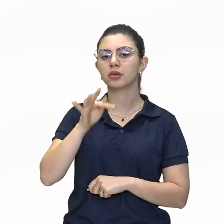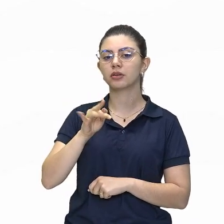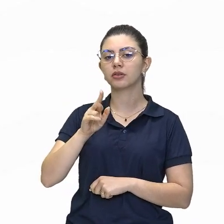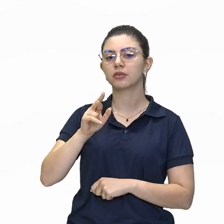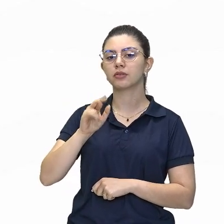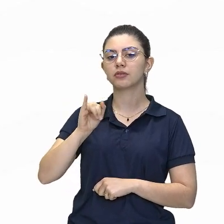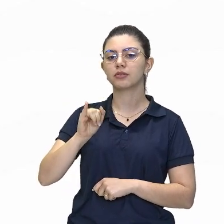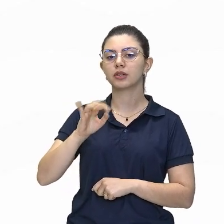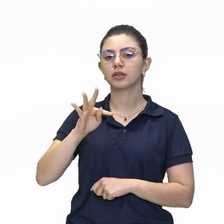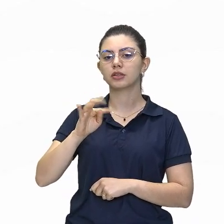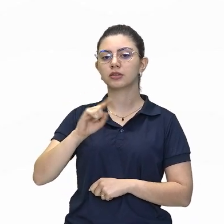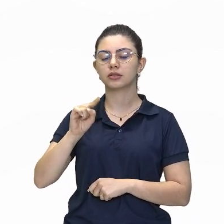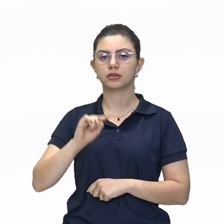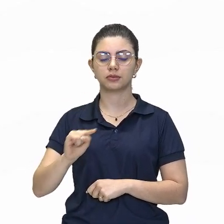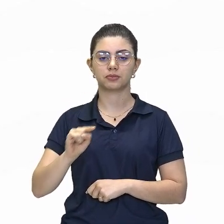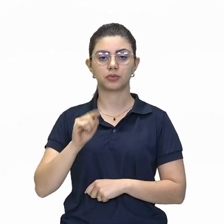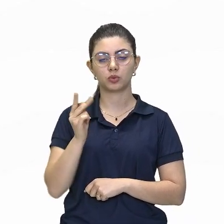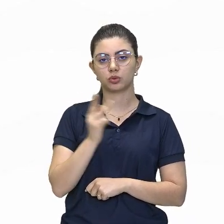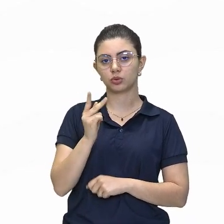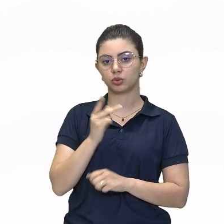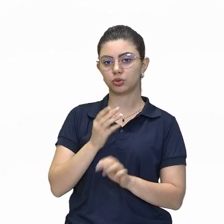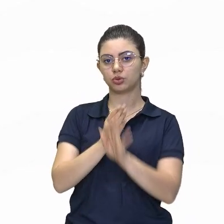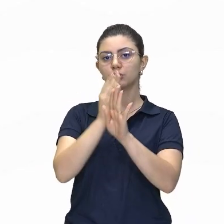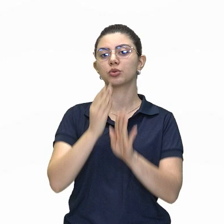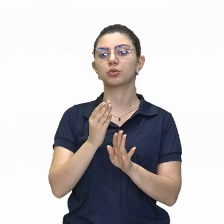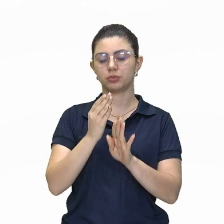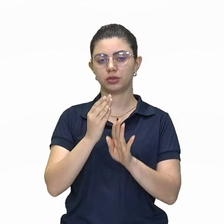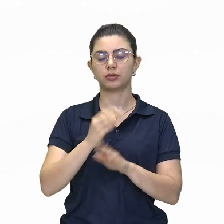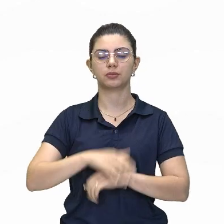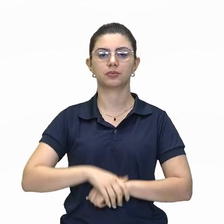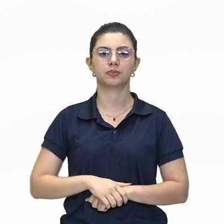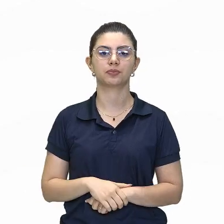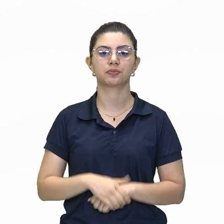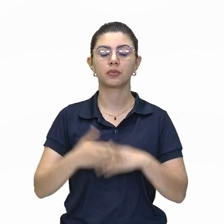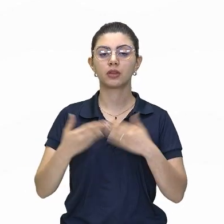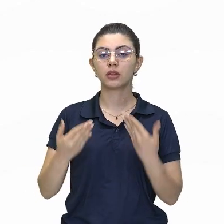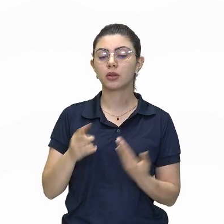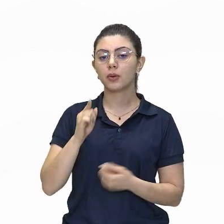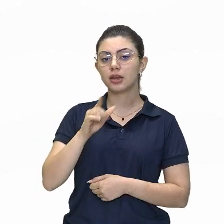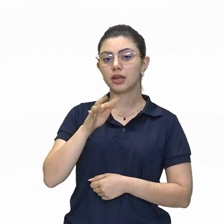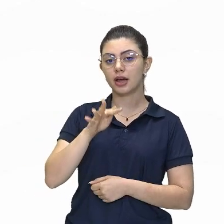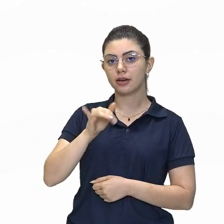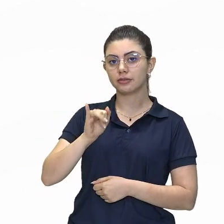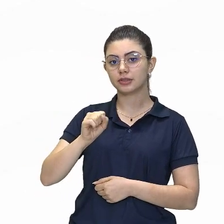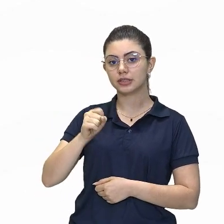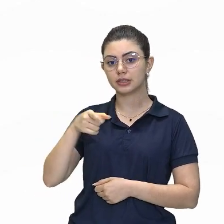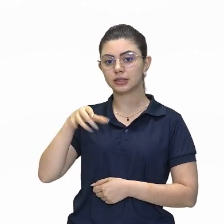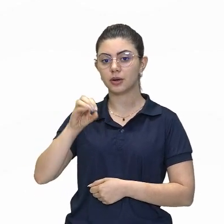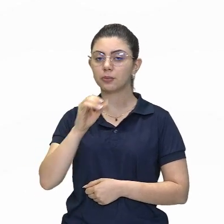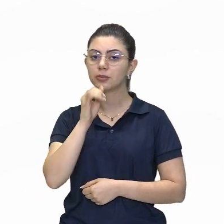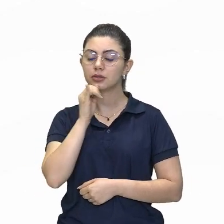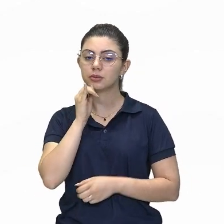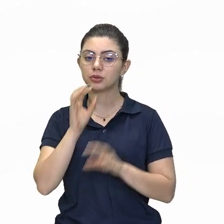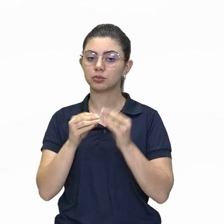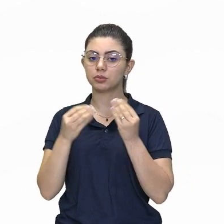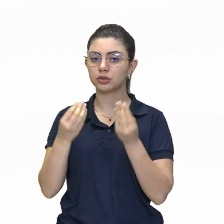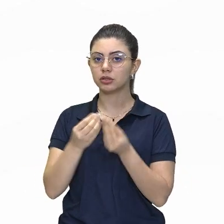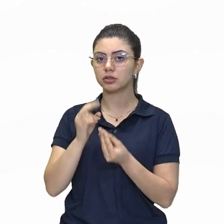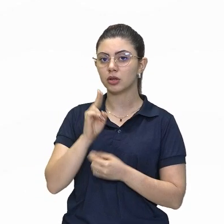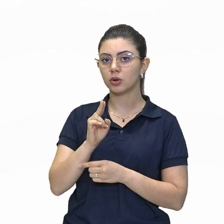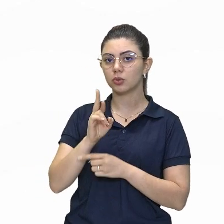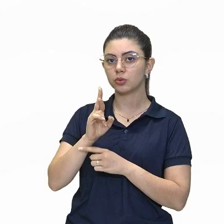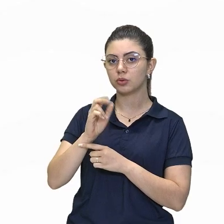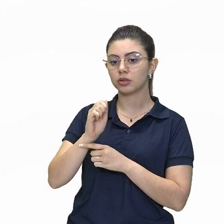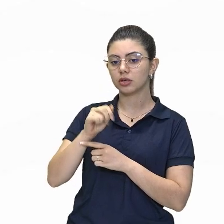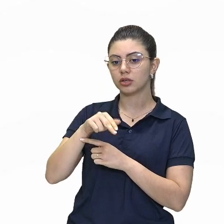a fissão nuclear. A fissão nuclear do urânio é a mais